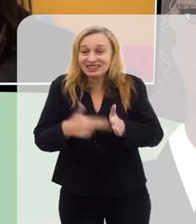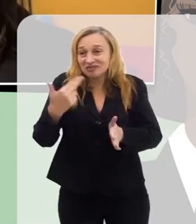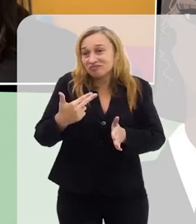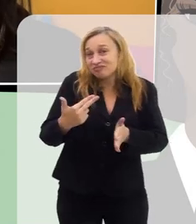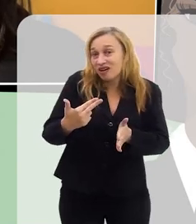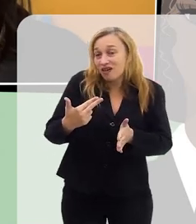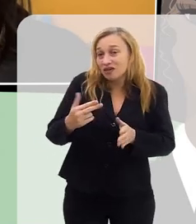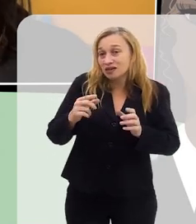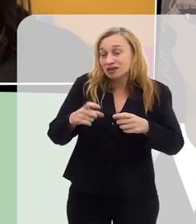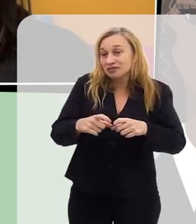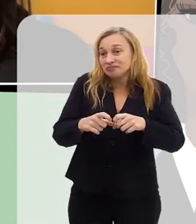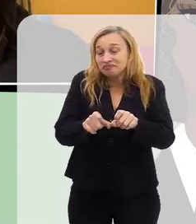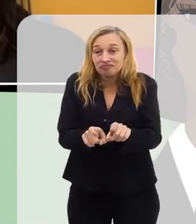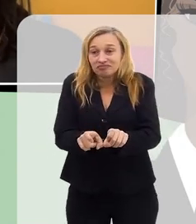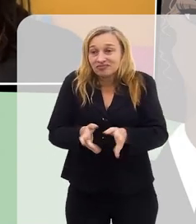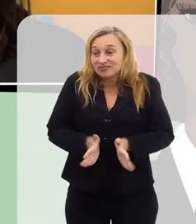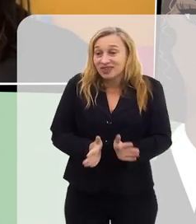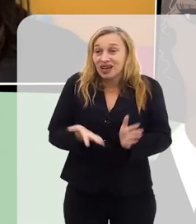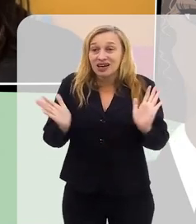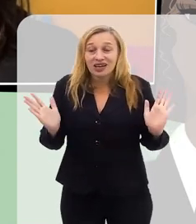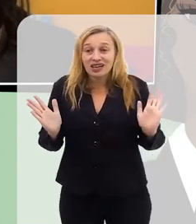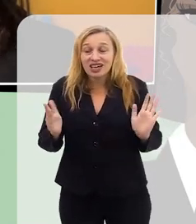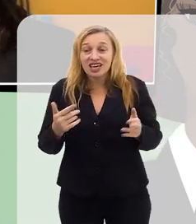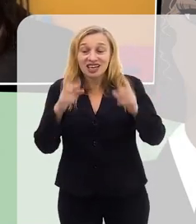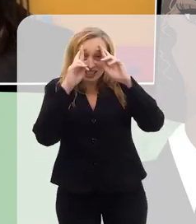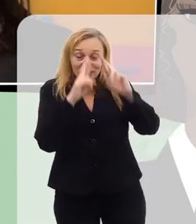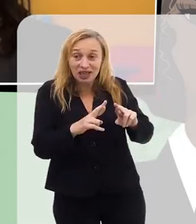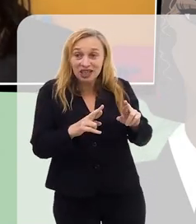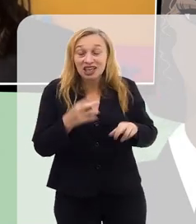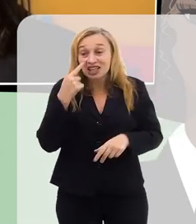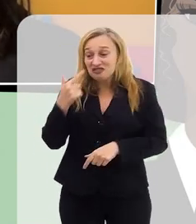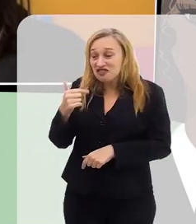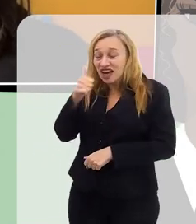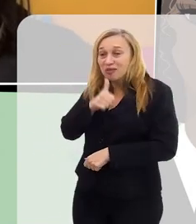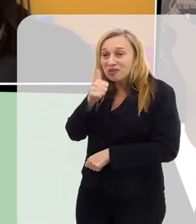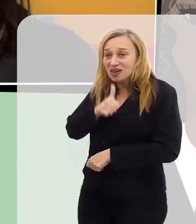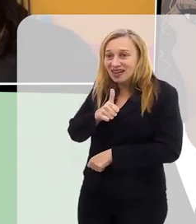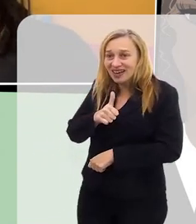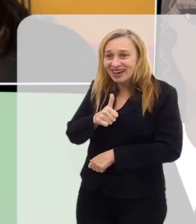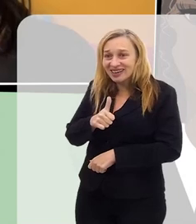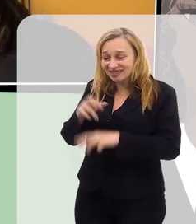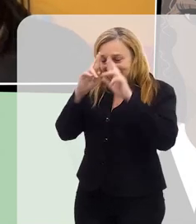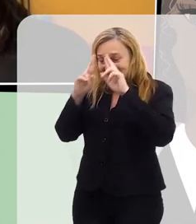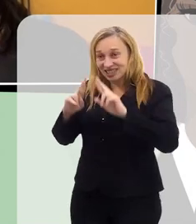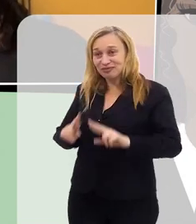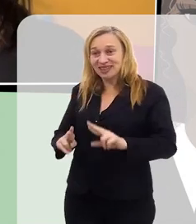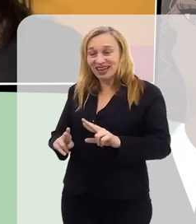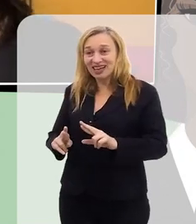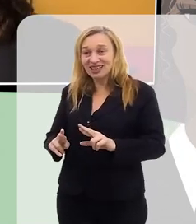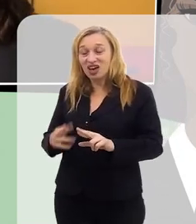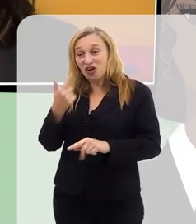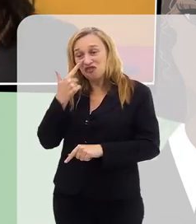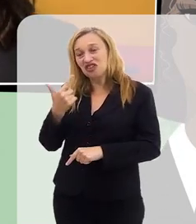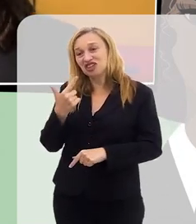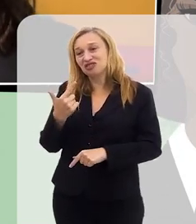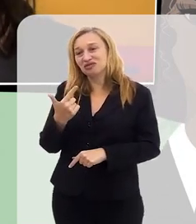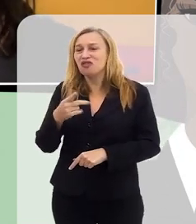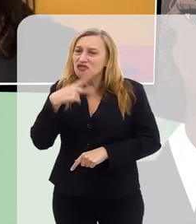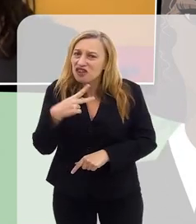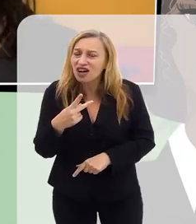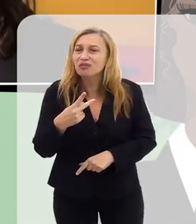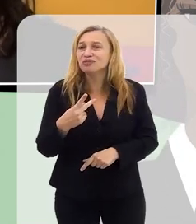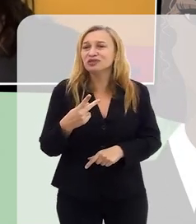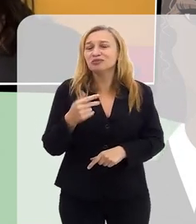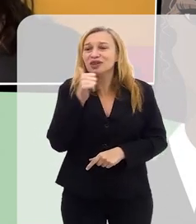parto, mas de forma respeitosa, né? De ver uma mulher tendo seu protagonismo respeitado. Eu friso muito isso